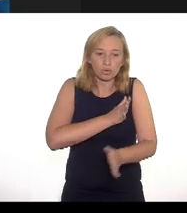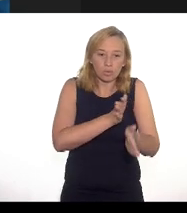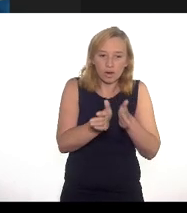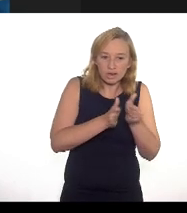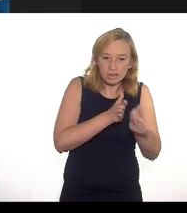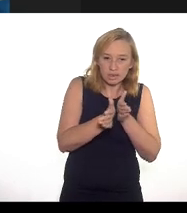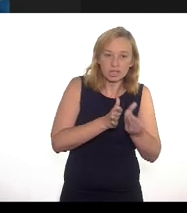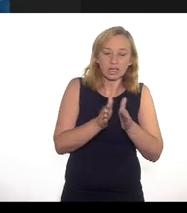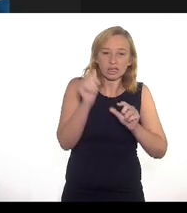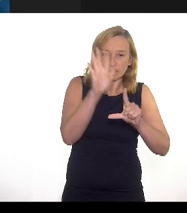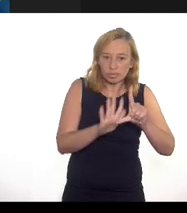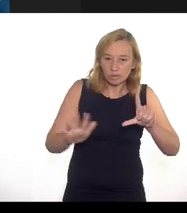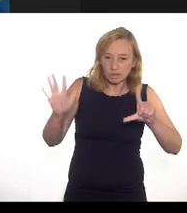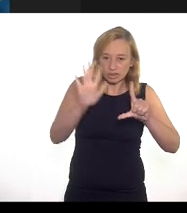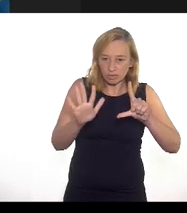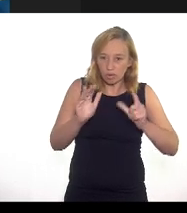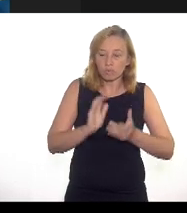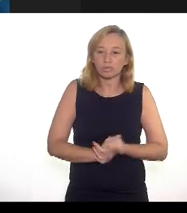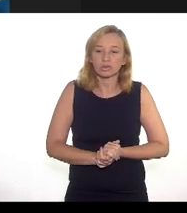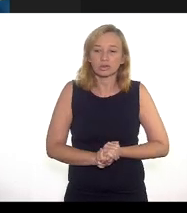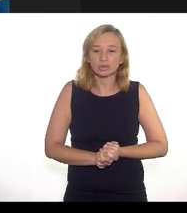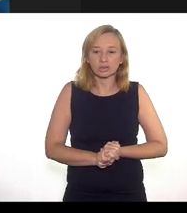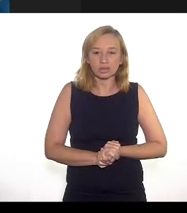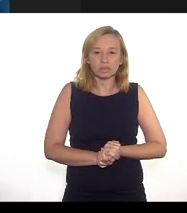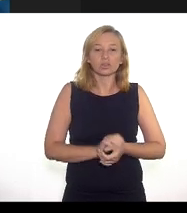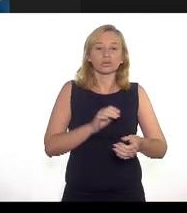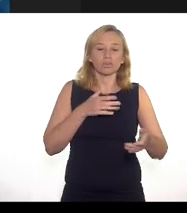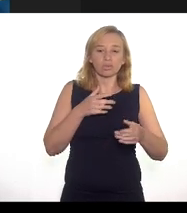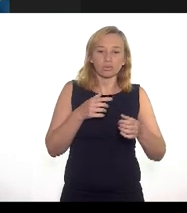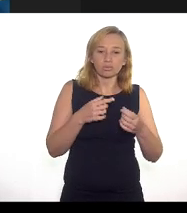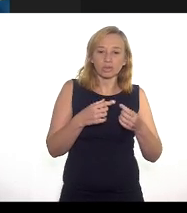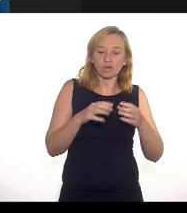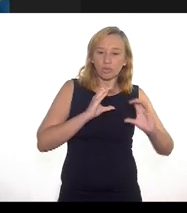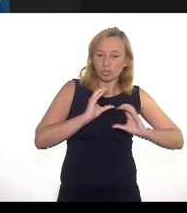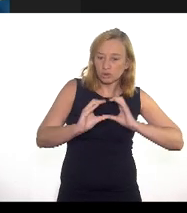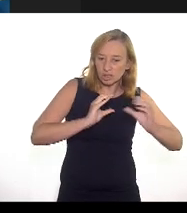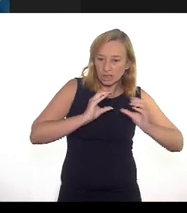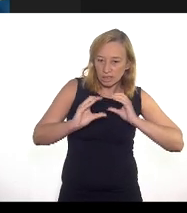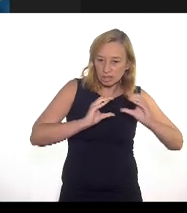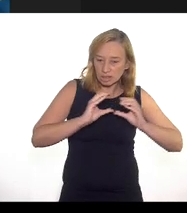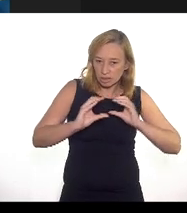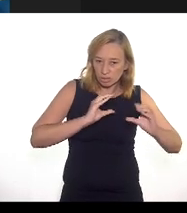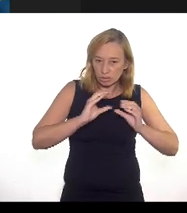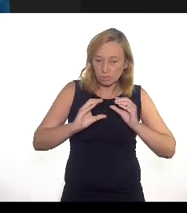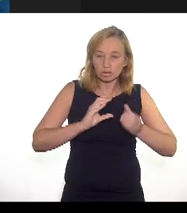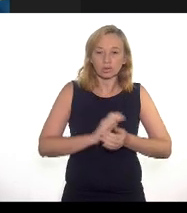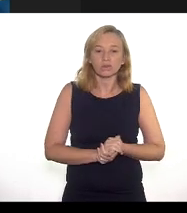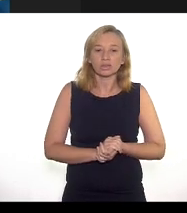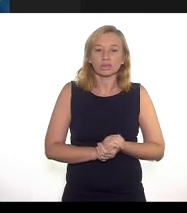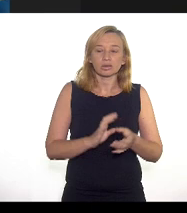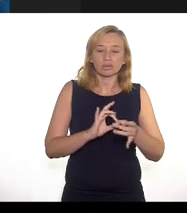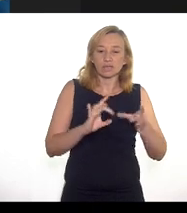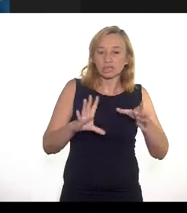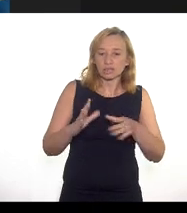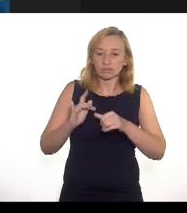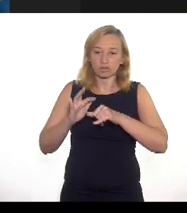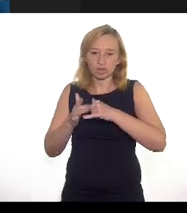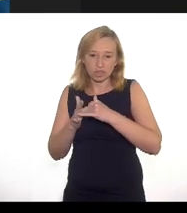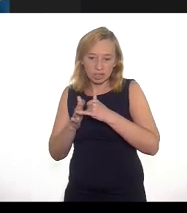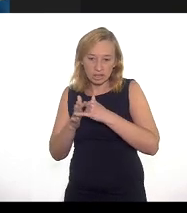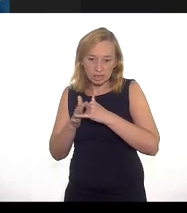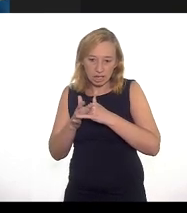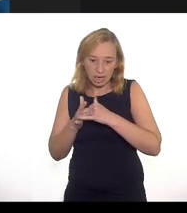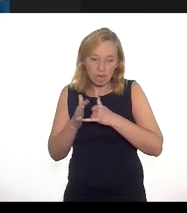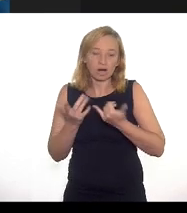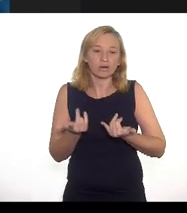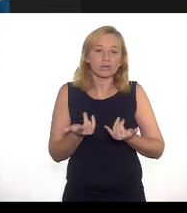à plataforma Moodle, com interação, com disponibilização de canal através de e-mail